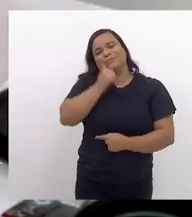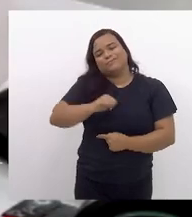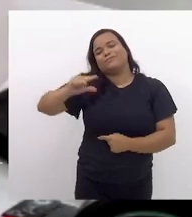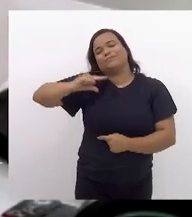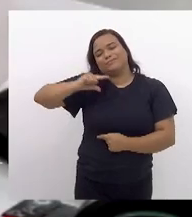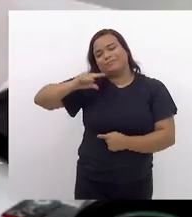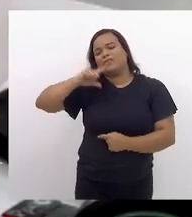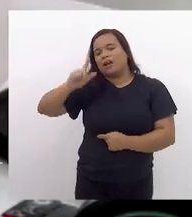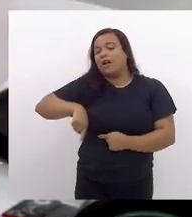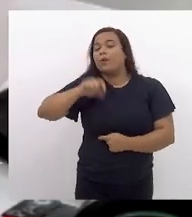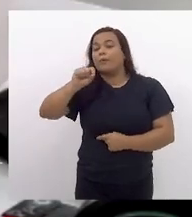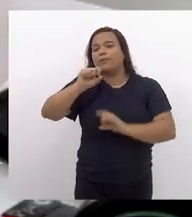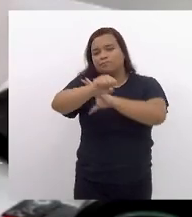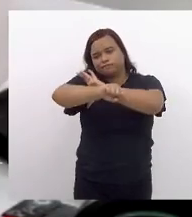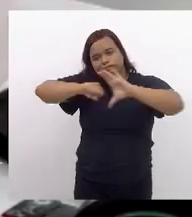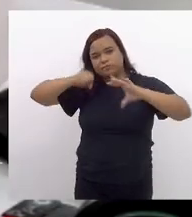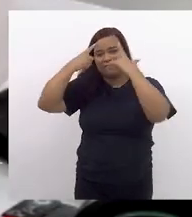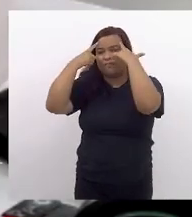é